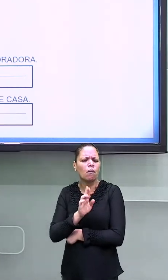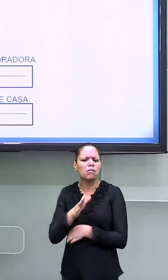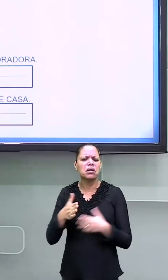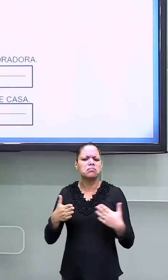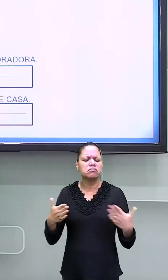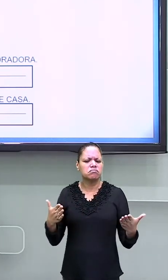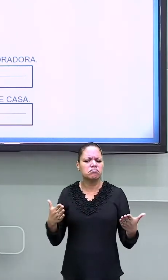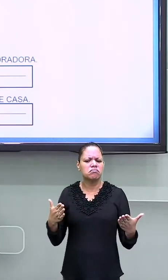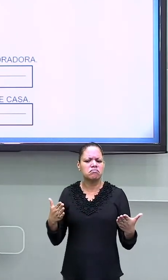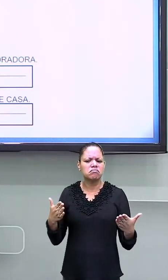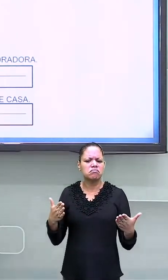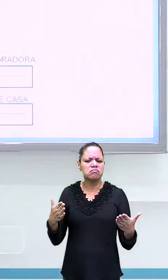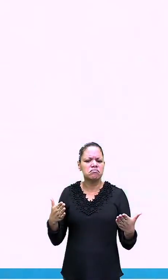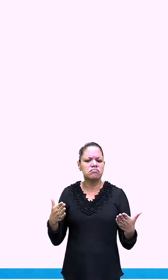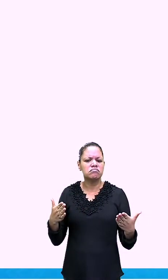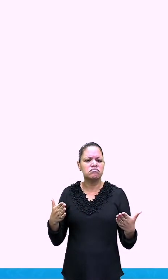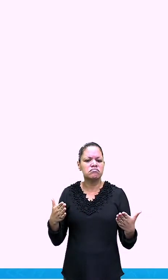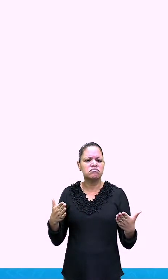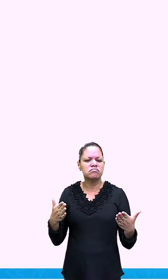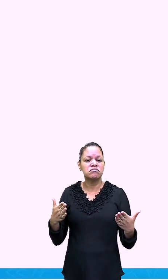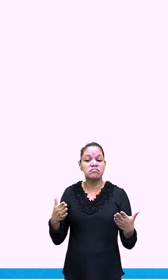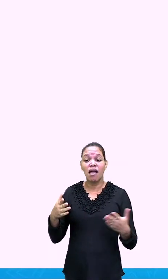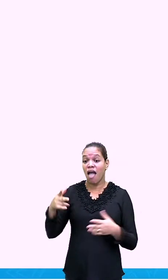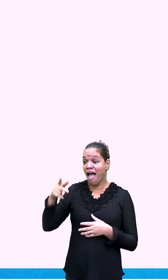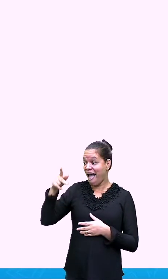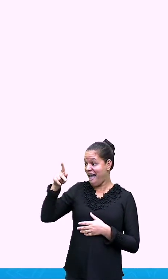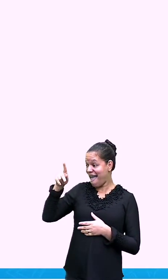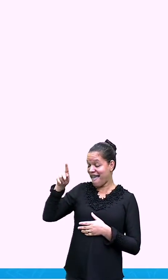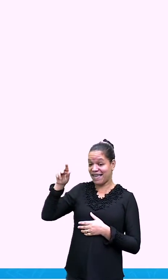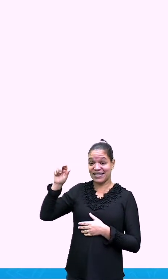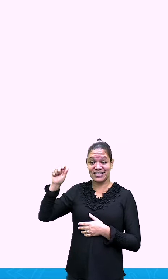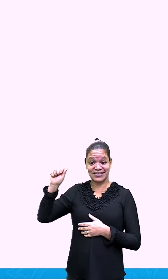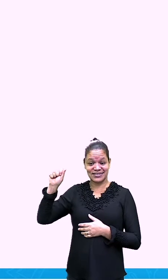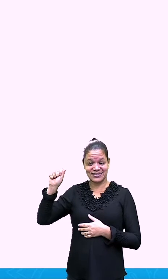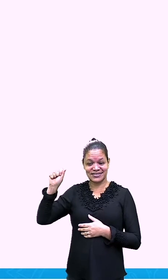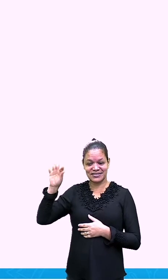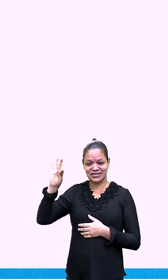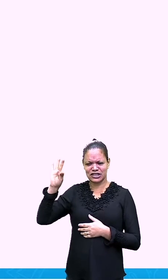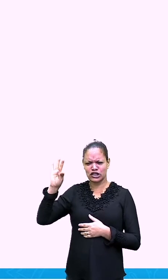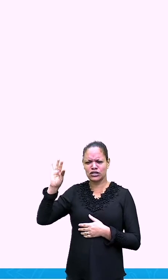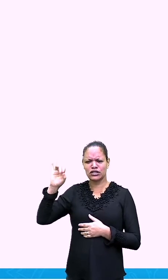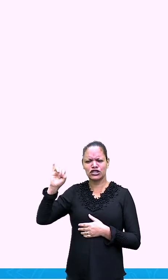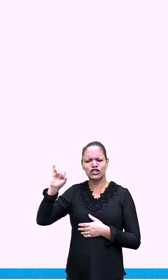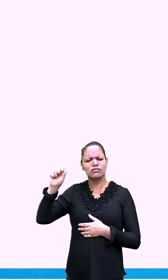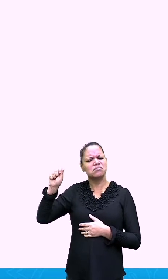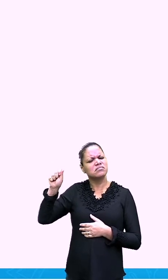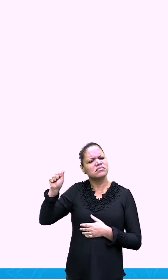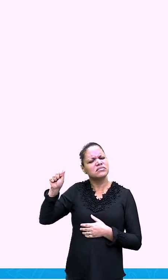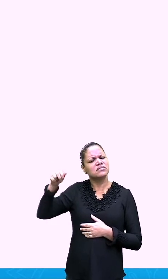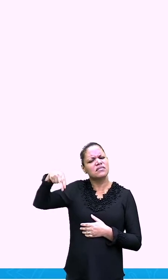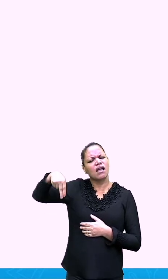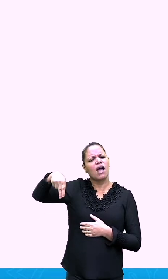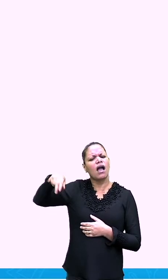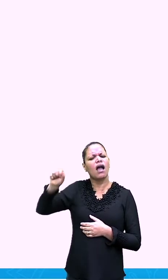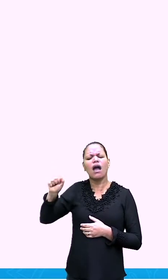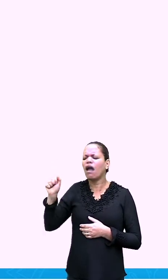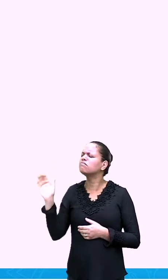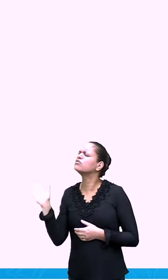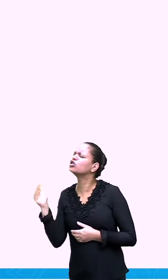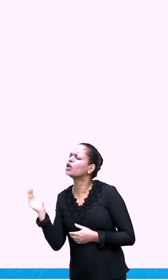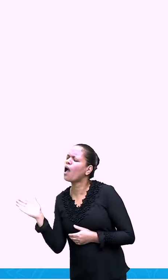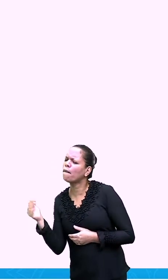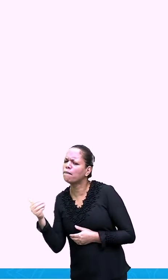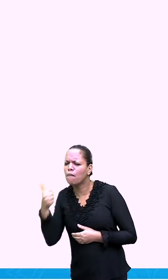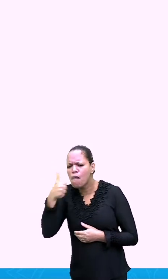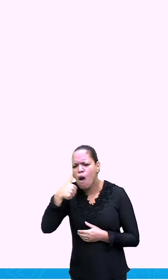dela. Vamos ver aqui a mudança? Ó. Tatiane chamou a sua mãe. Então, a gente tirou o substantivo